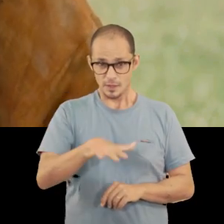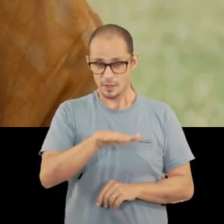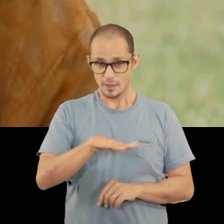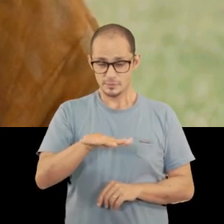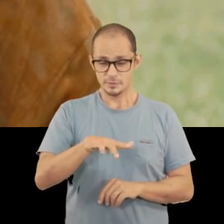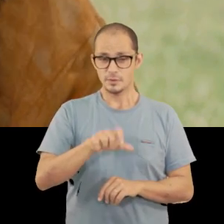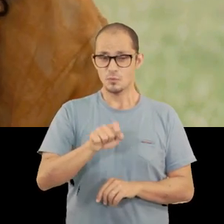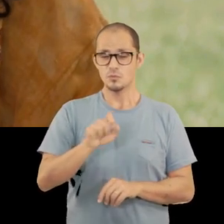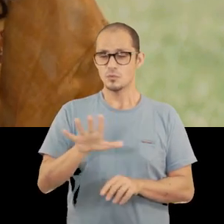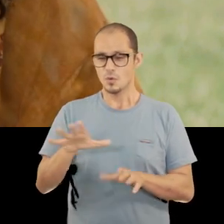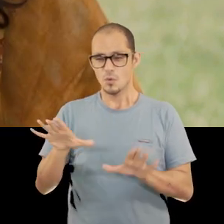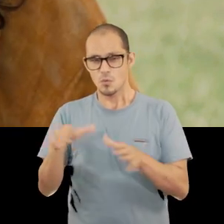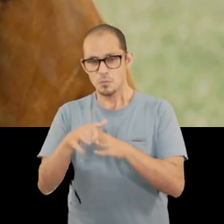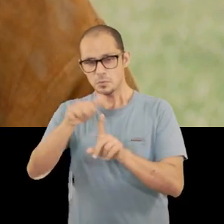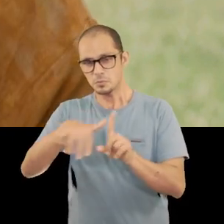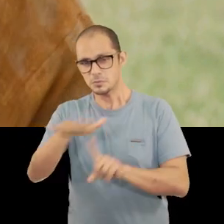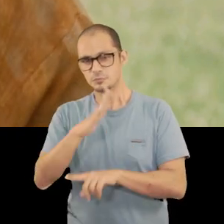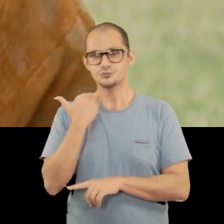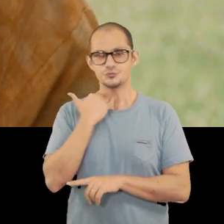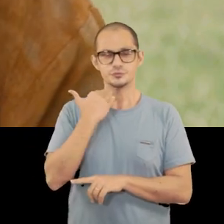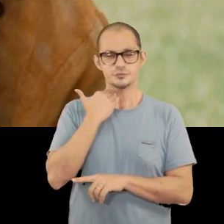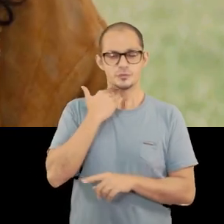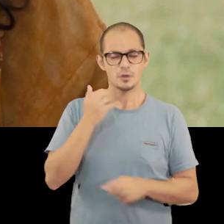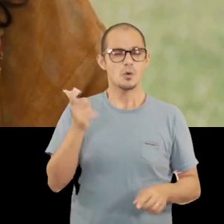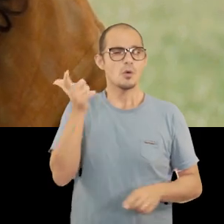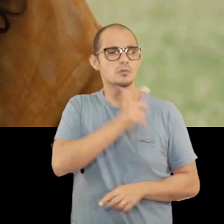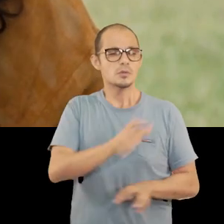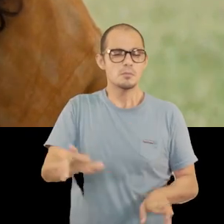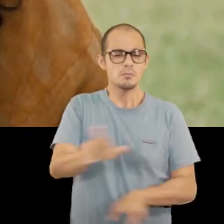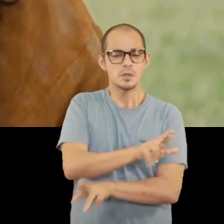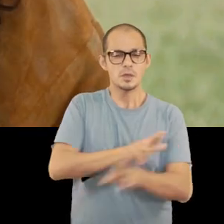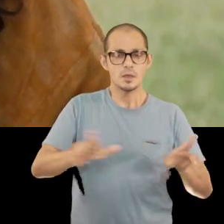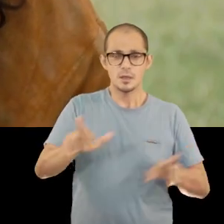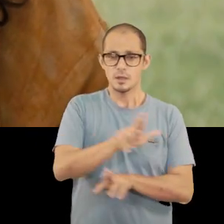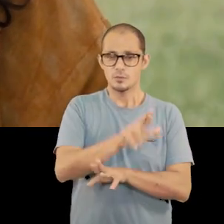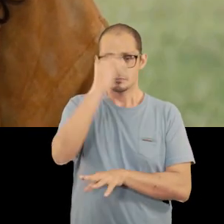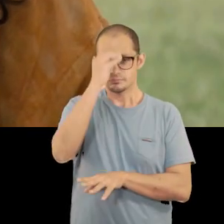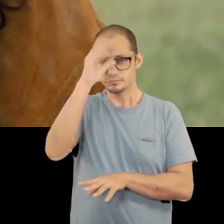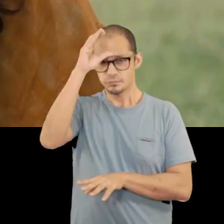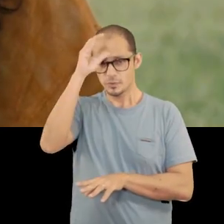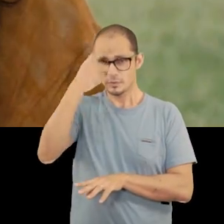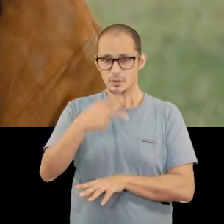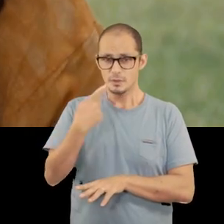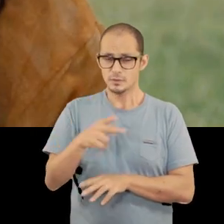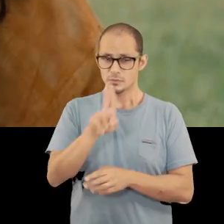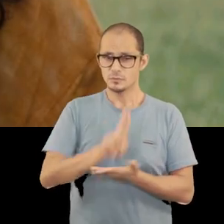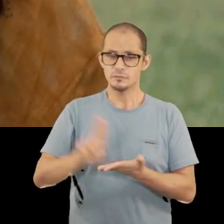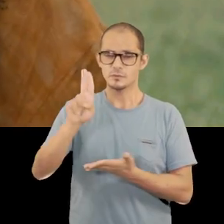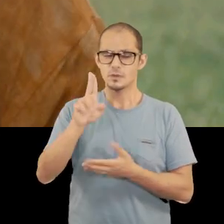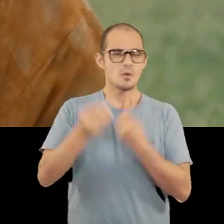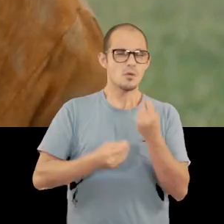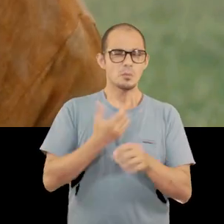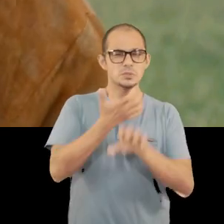espaço, foi para que a comunidade de Juiz de Fora e da região tenha a oportunidade de se relacionar com todo o conhecimento que nós